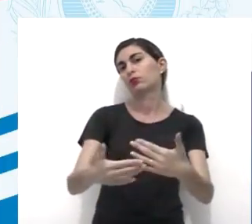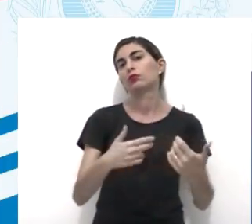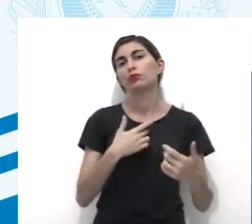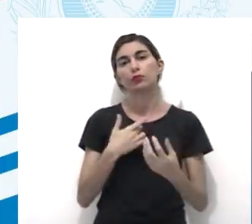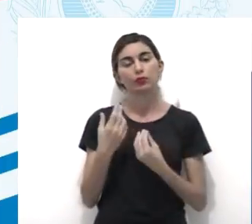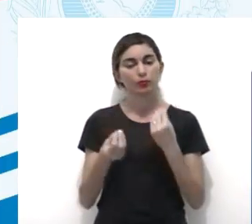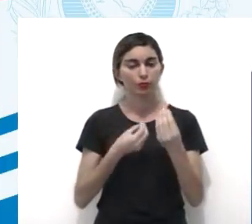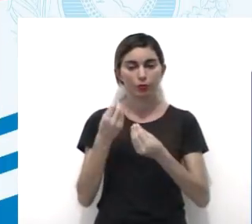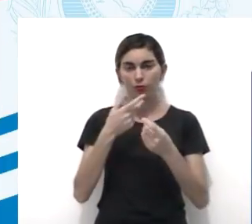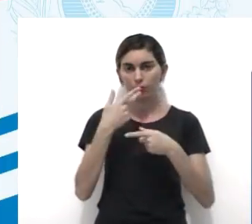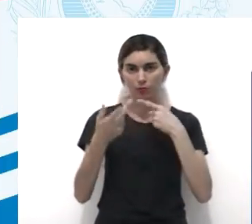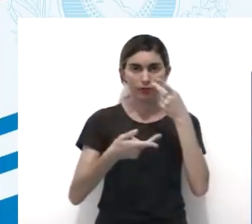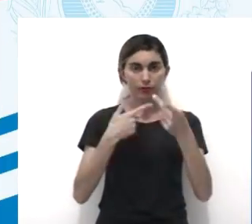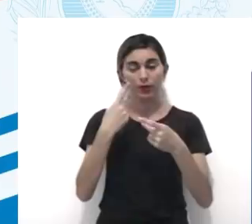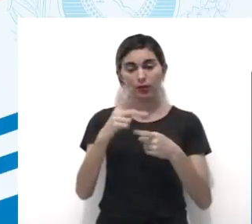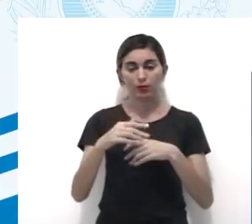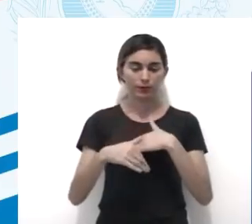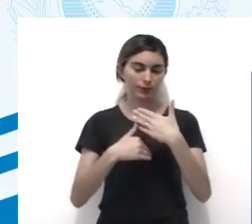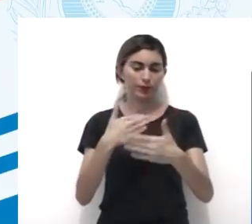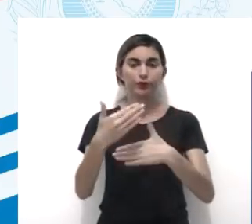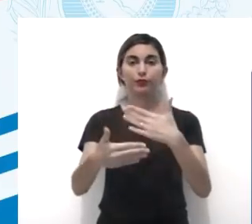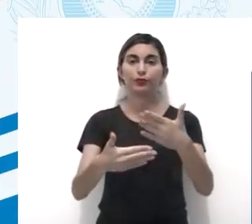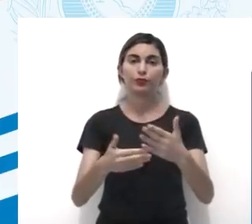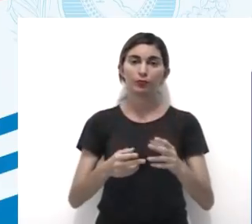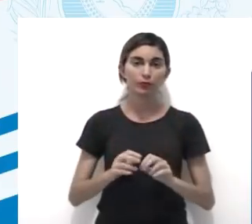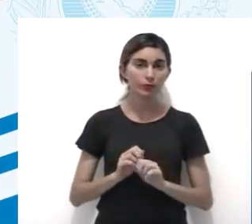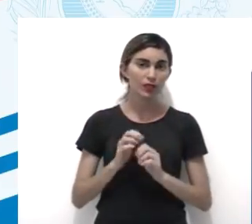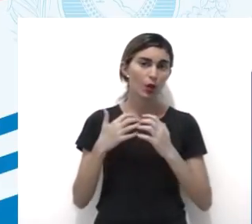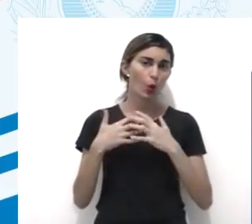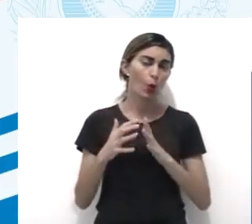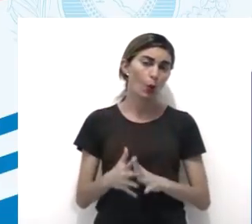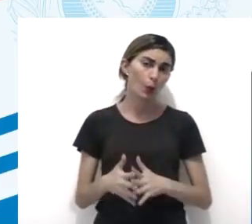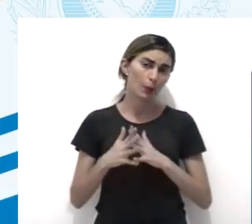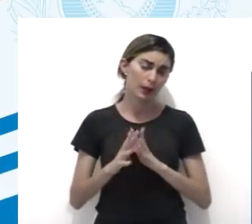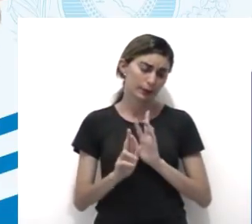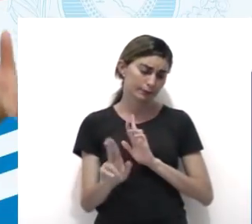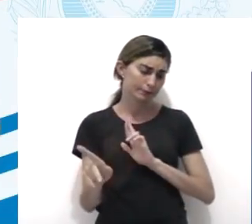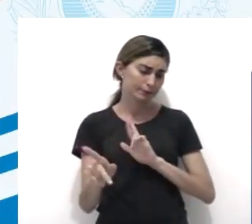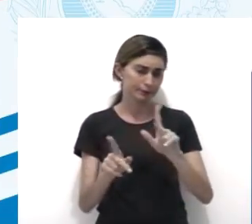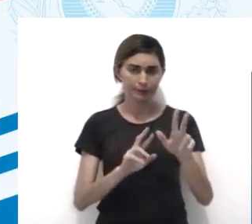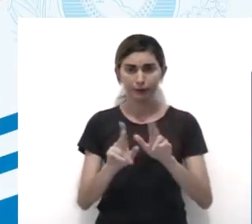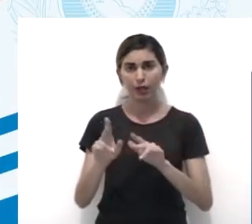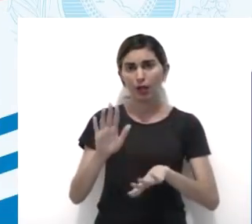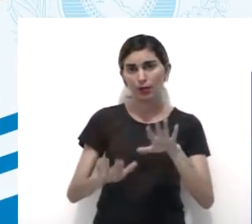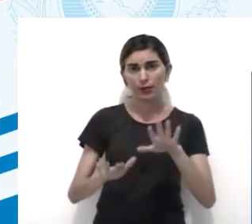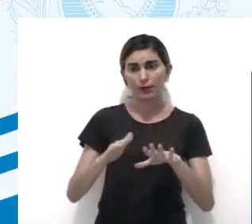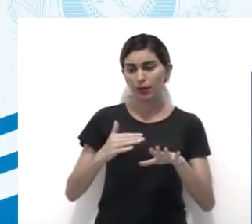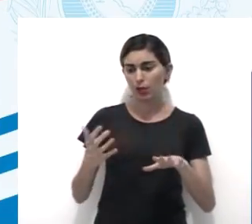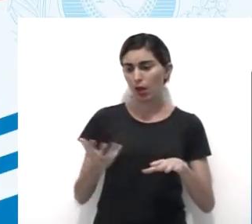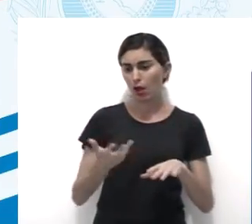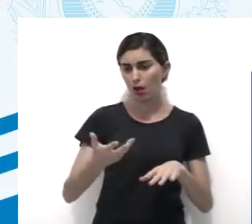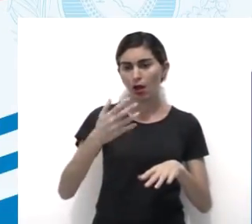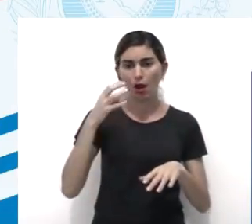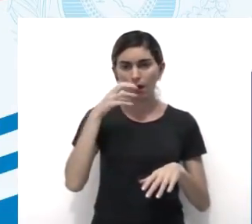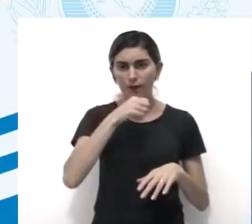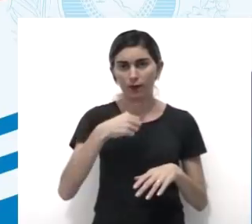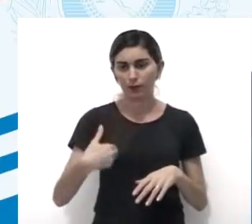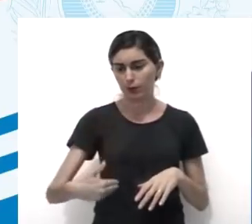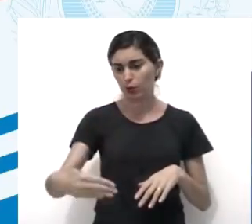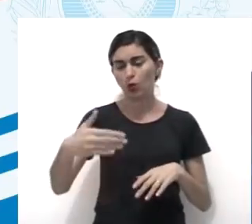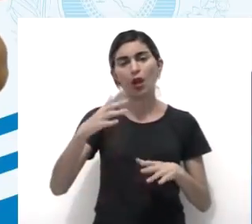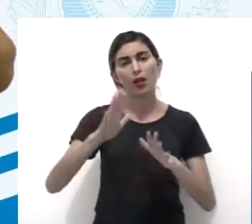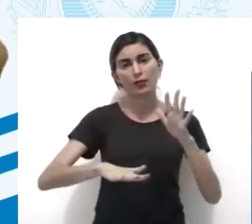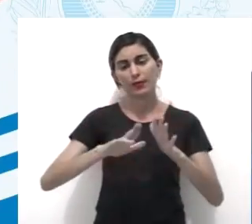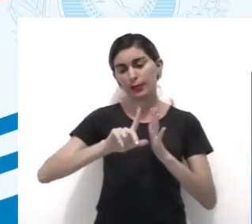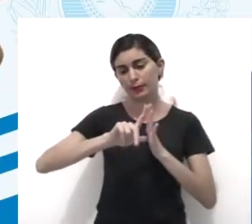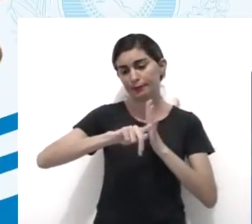processo. Então, como a gente falou, esse processo ele é complexo e ele é diversificado. Ora ele está mais avançado, ora ele